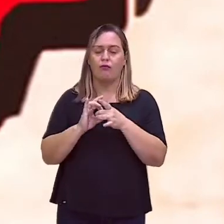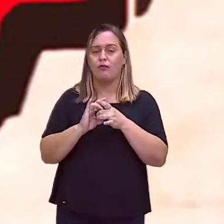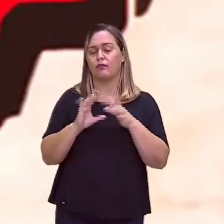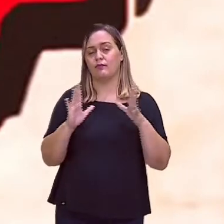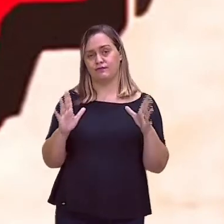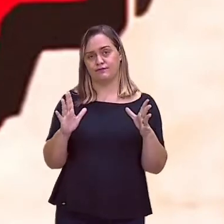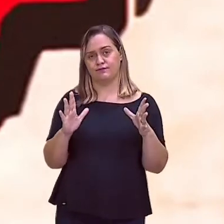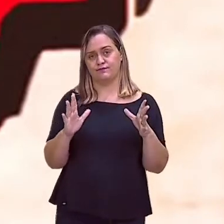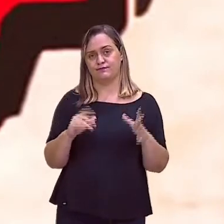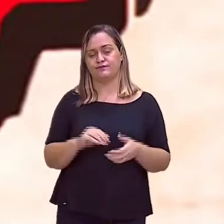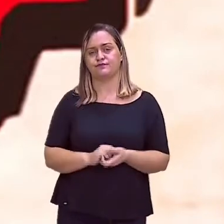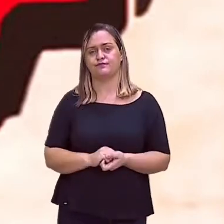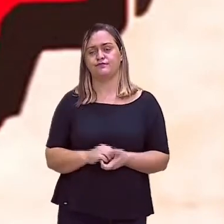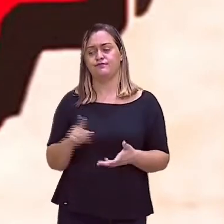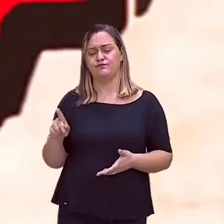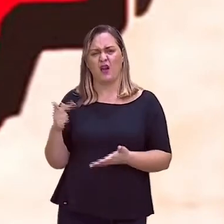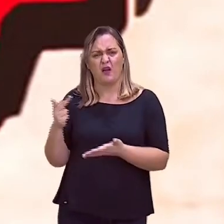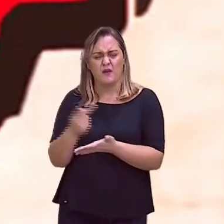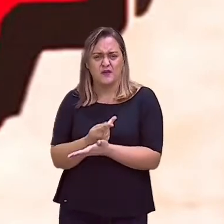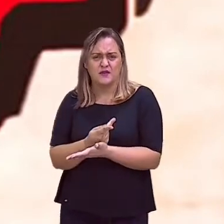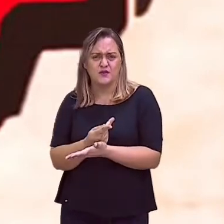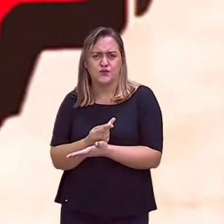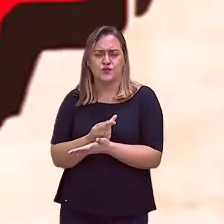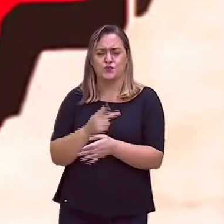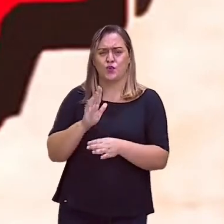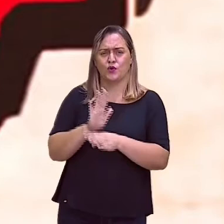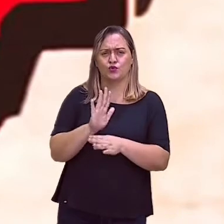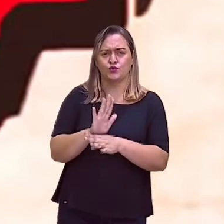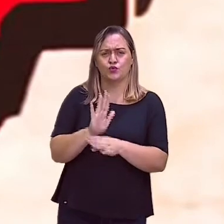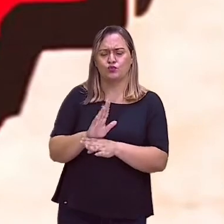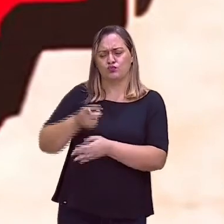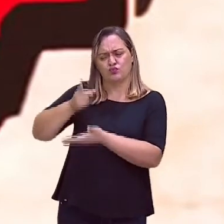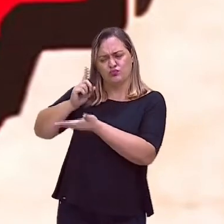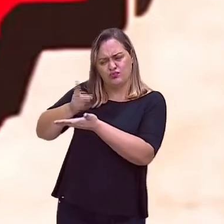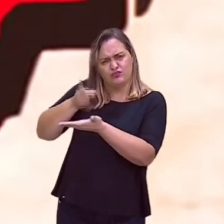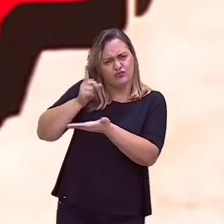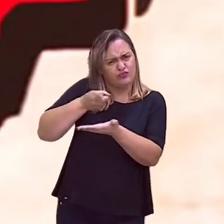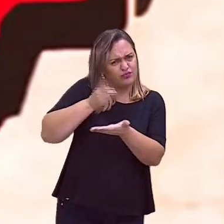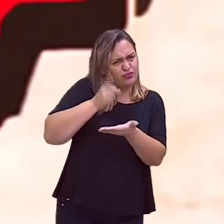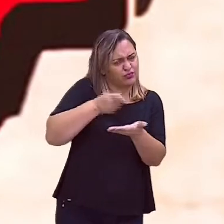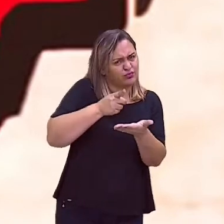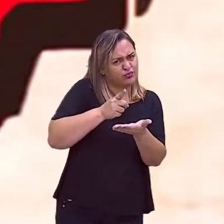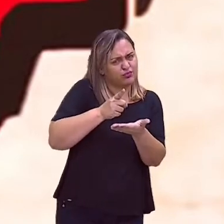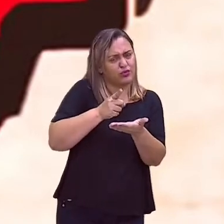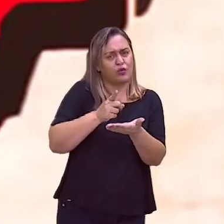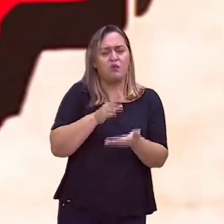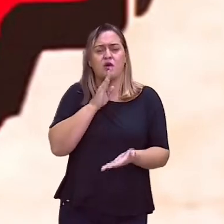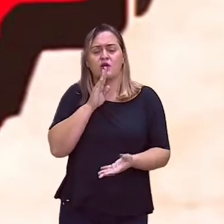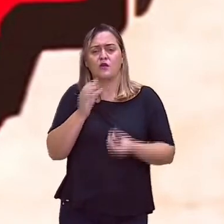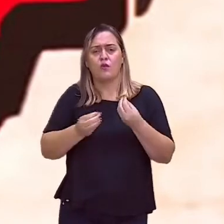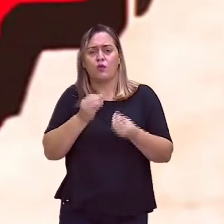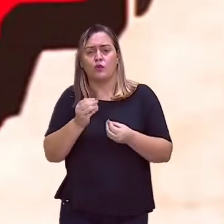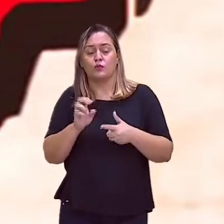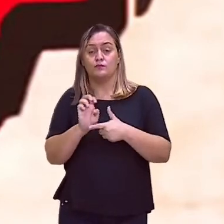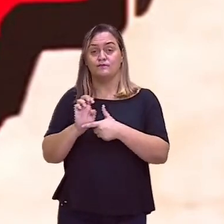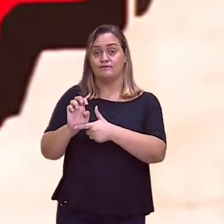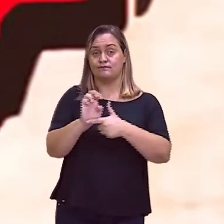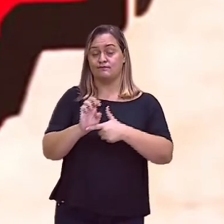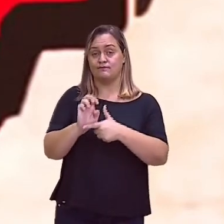alta. Esses eventos deram início à ditadura varguista, conhecida como Estado Novo. O golpe